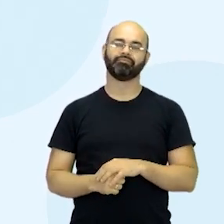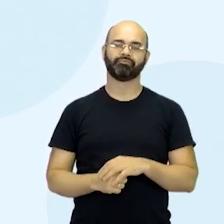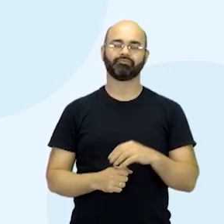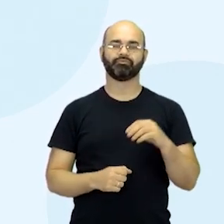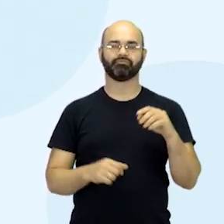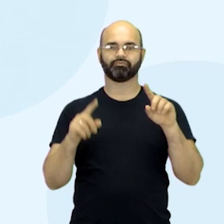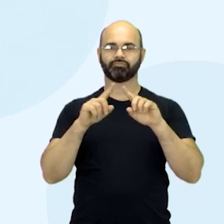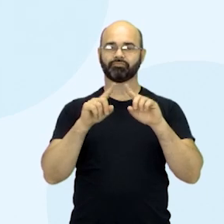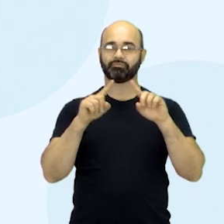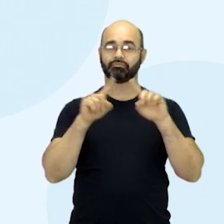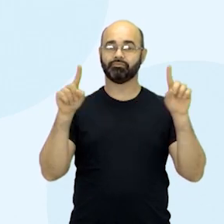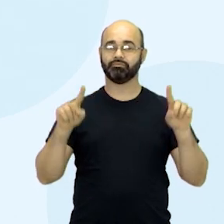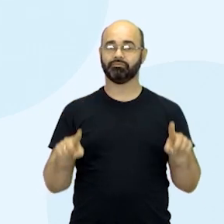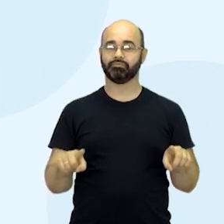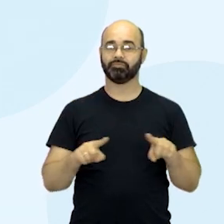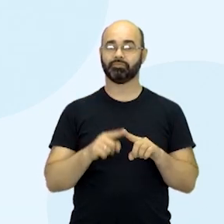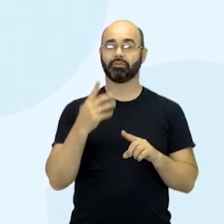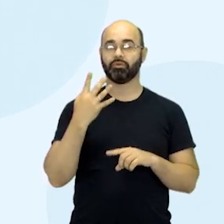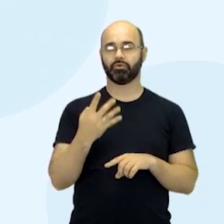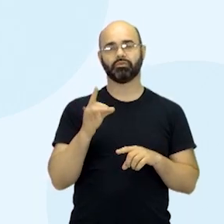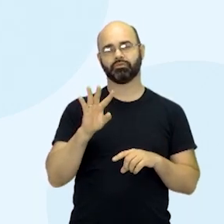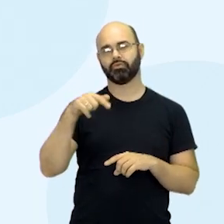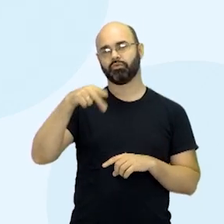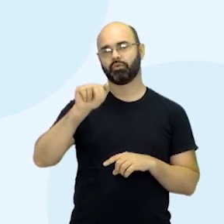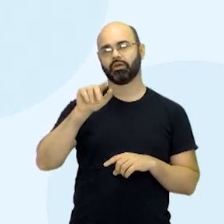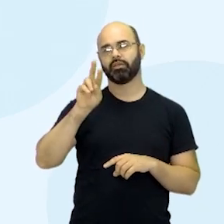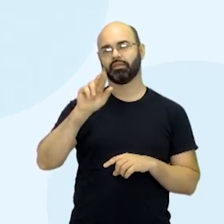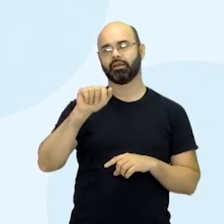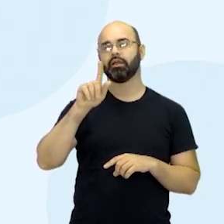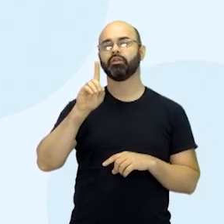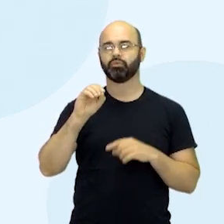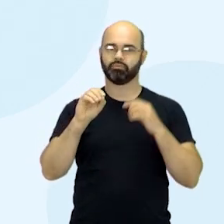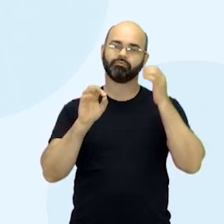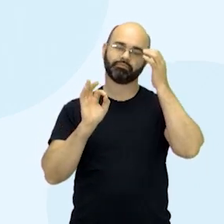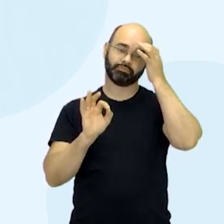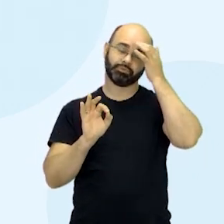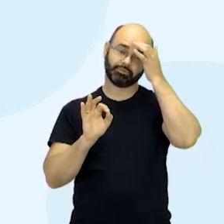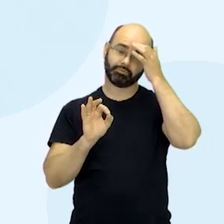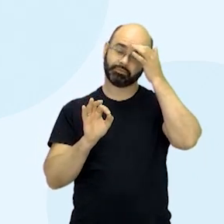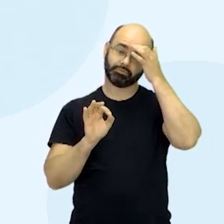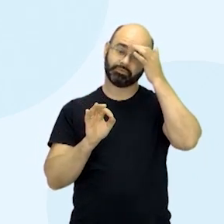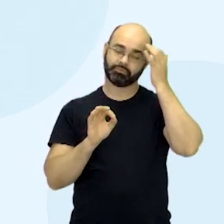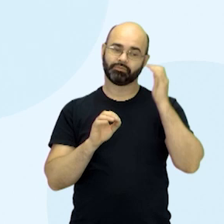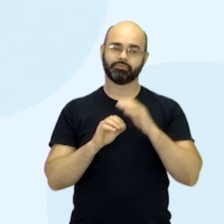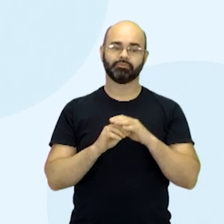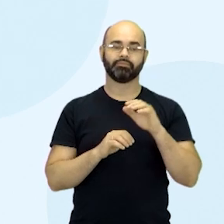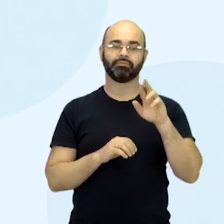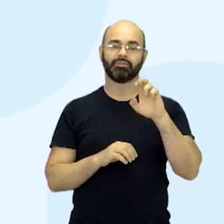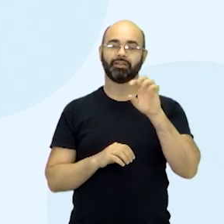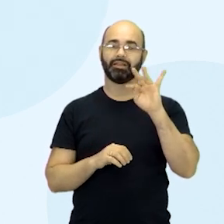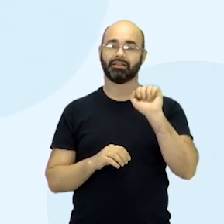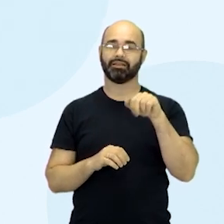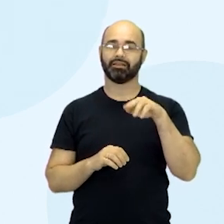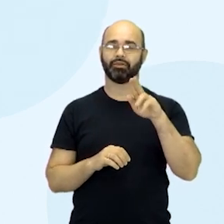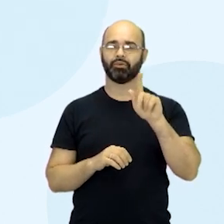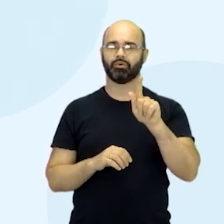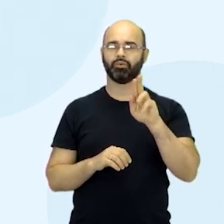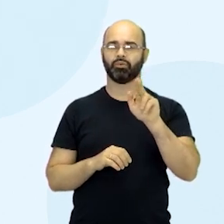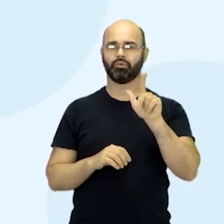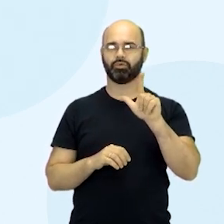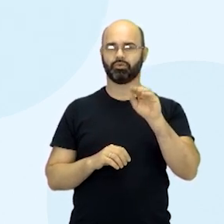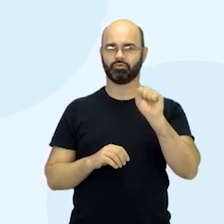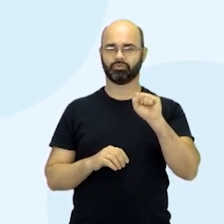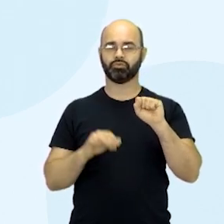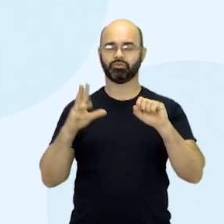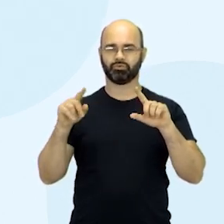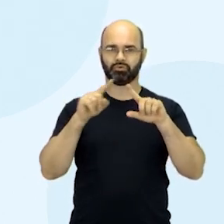retângulo que possui 4 lados iguais, só o quadrado mesmo, né? E os retângulos não são todos que as diagonais se cruzam